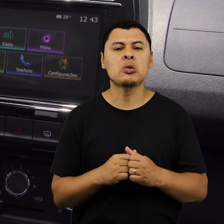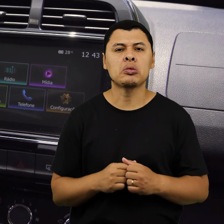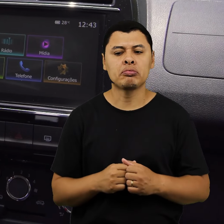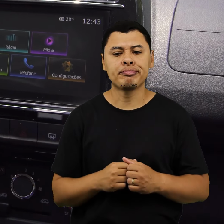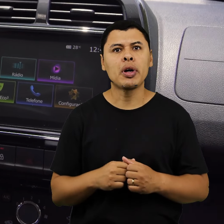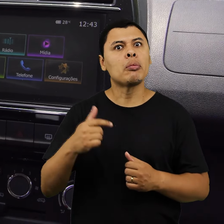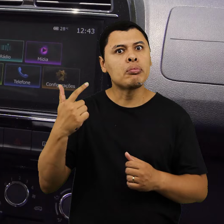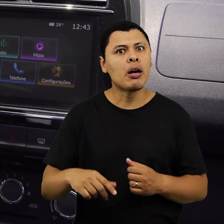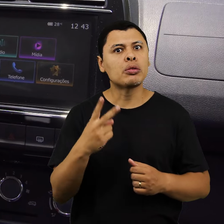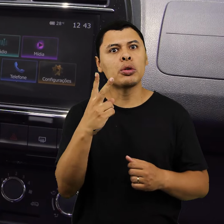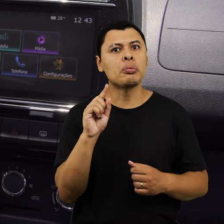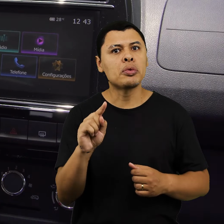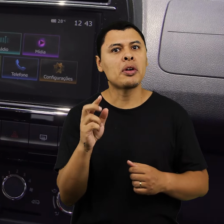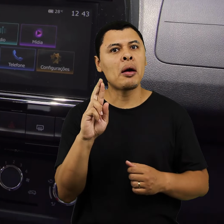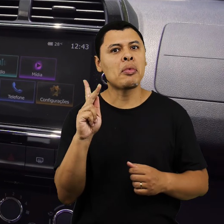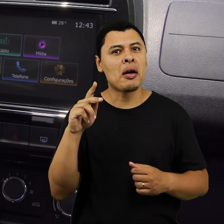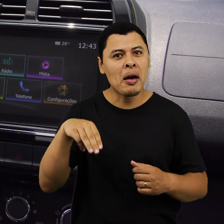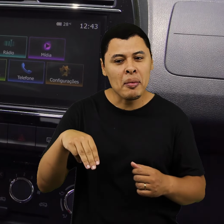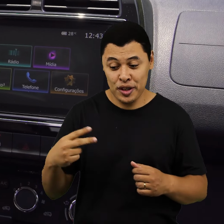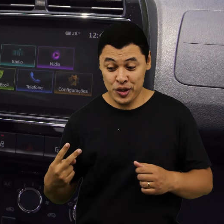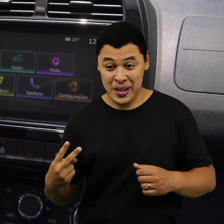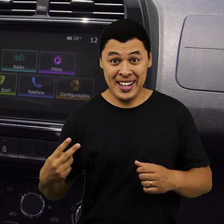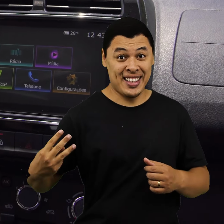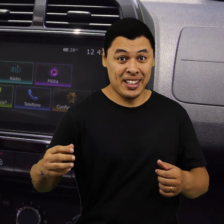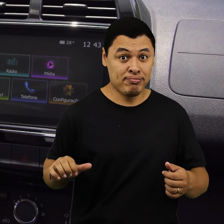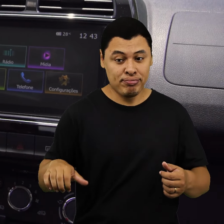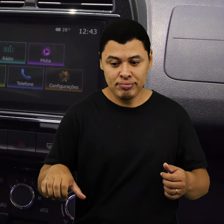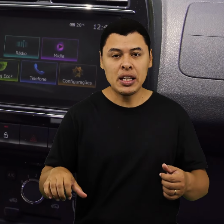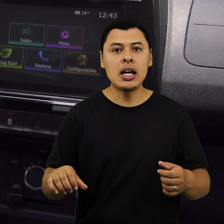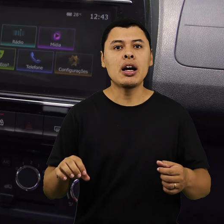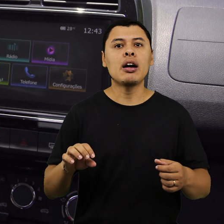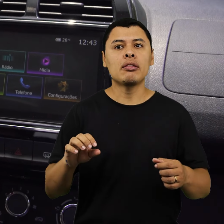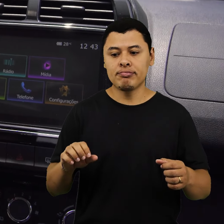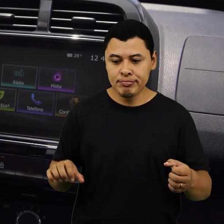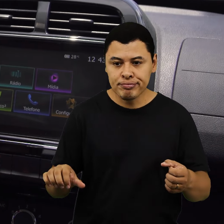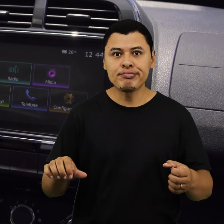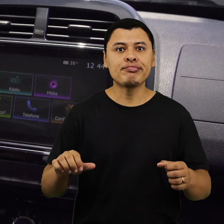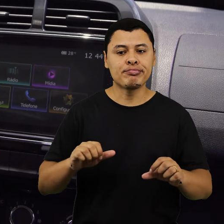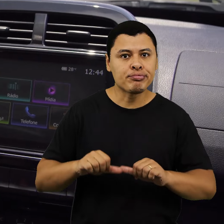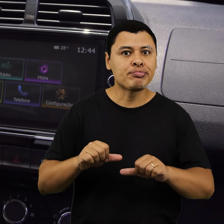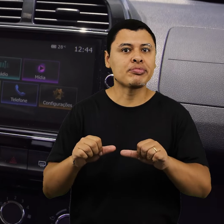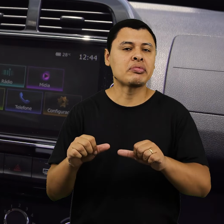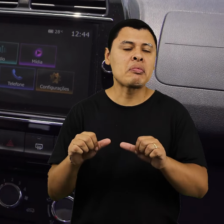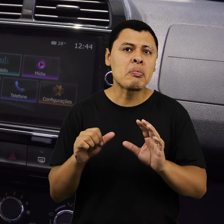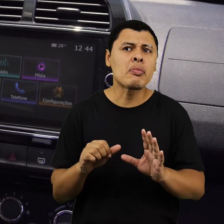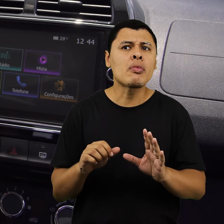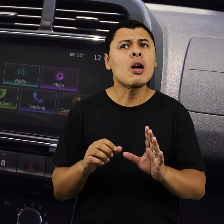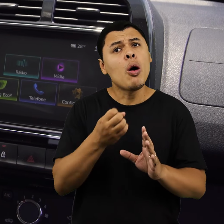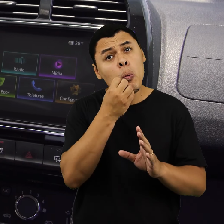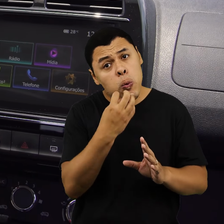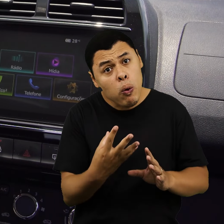E de novo mais uns 2.000 RPM de segunda para terceira. E se continuar fazendo vai ser assim. Então isso resulta também